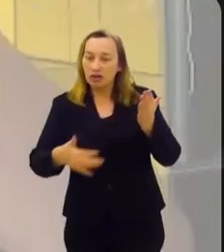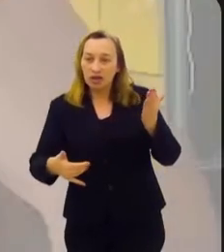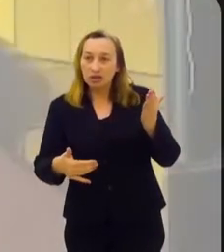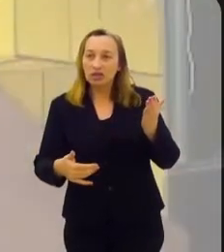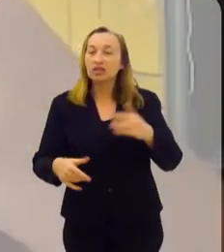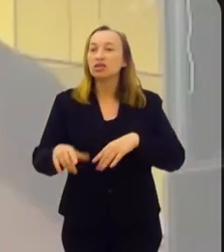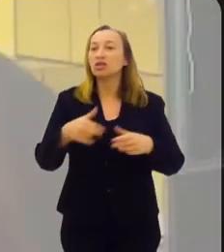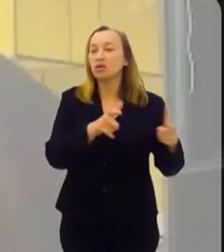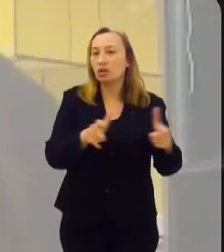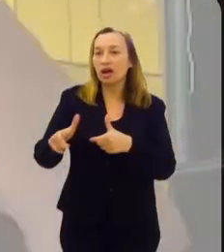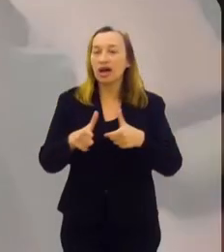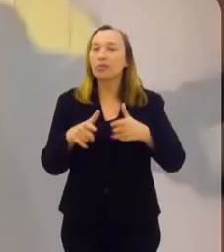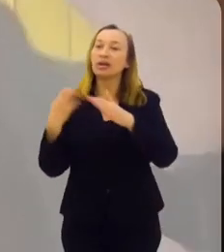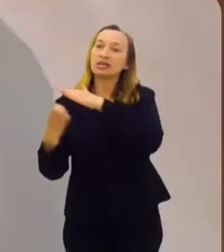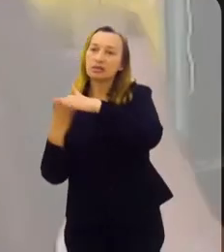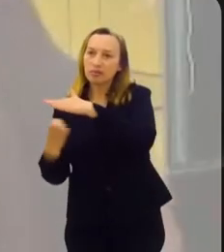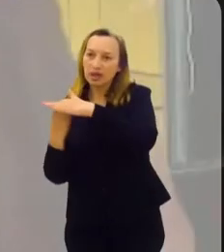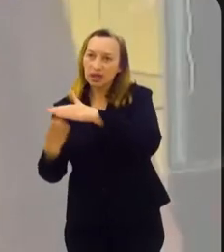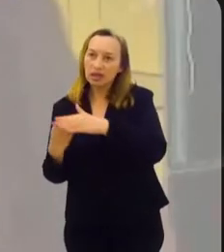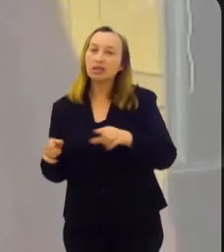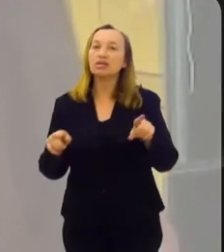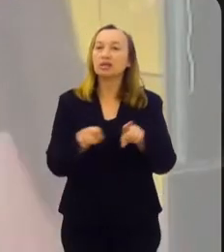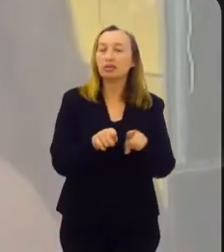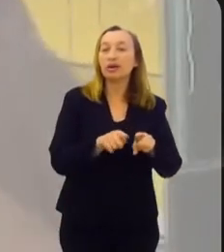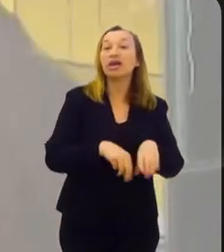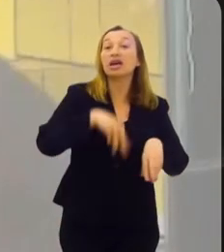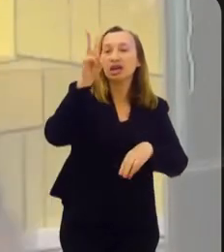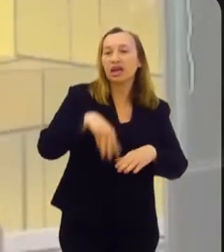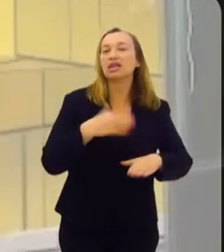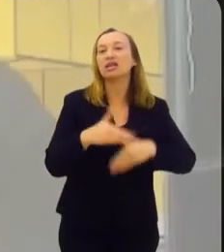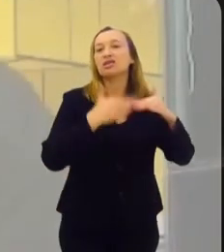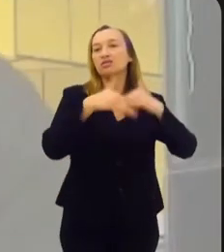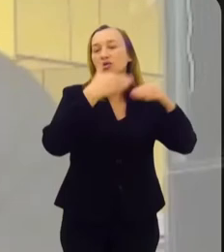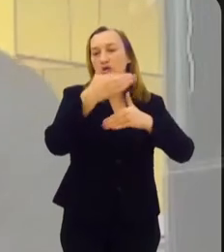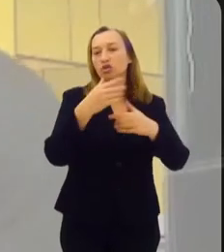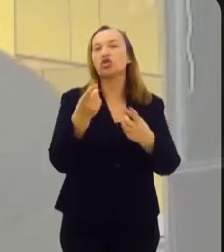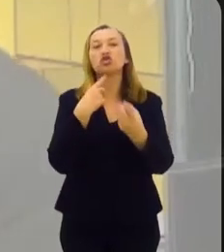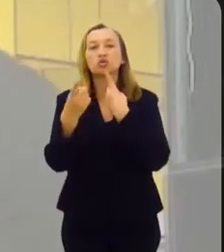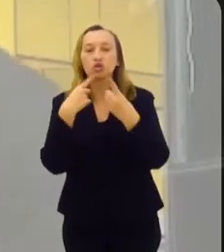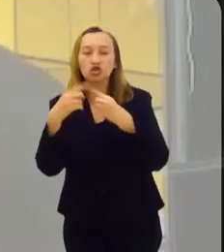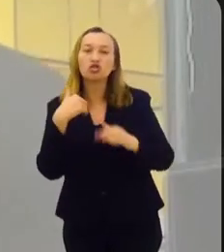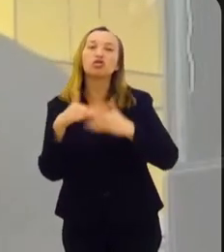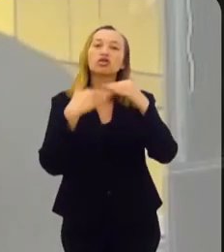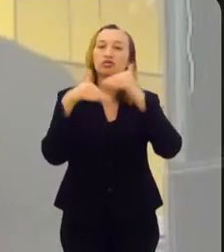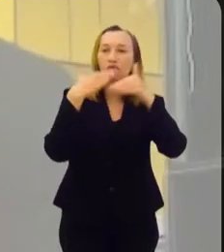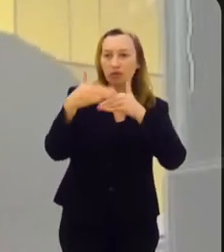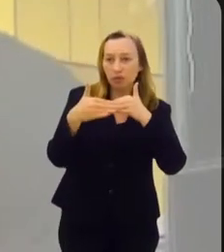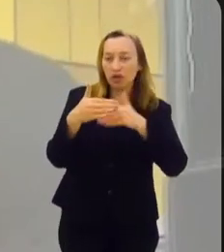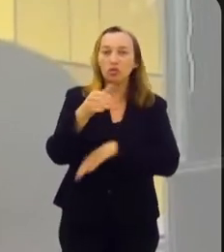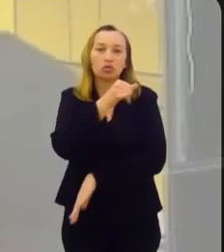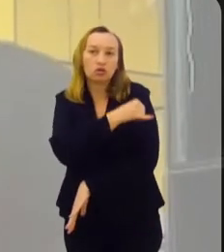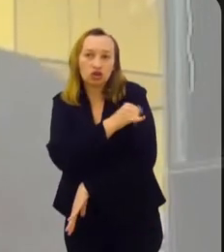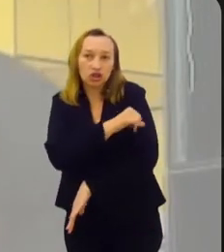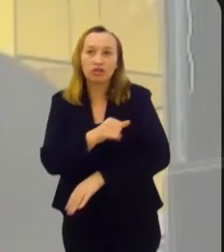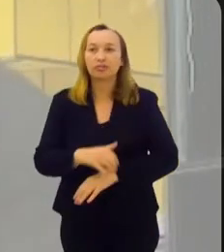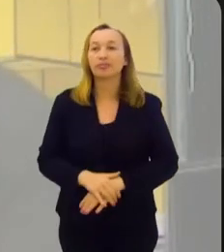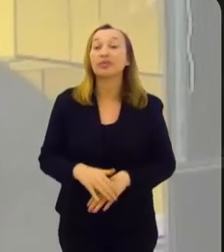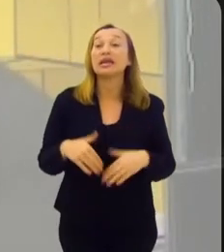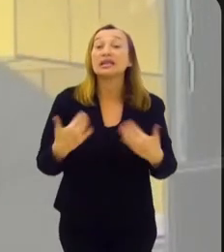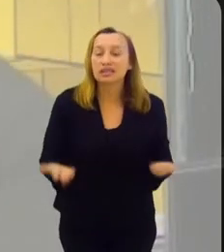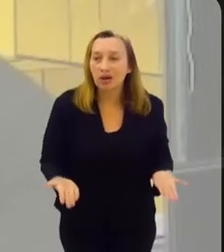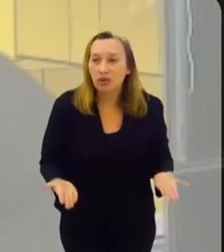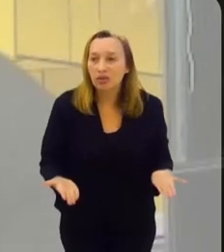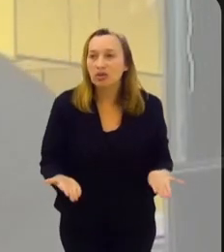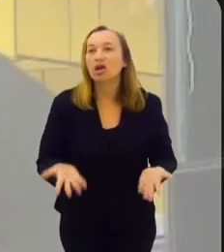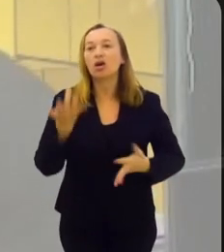trabalhos lá, tanto para as empresas, quanto para quem está desenvolvendo, discutindo o desenvolvimento do